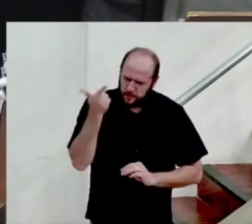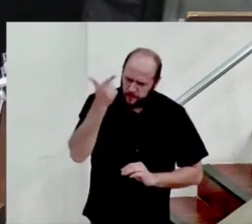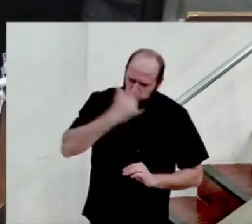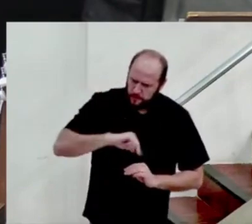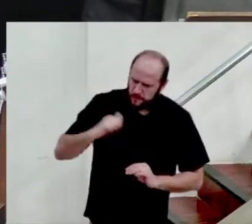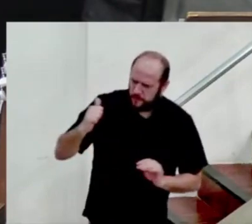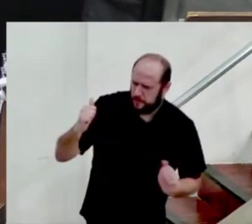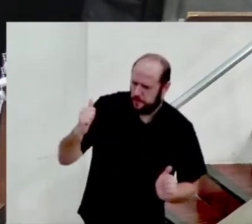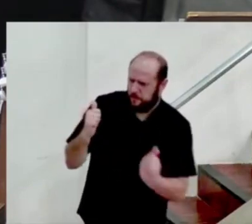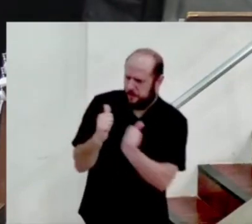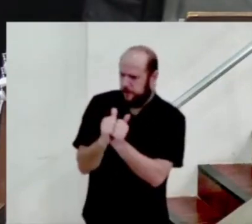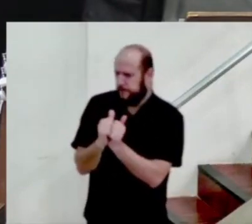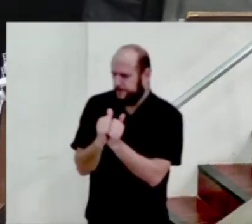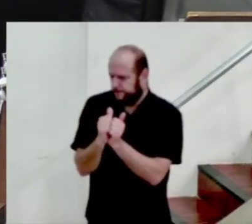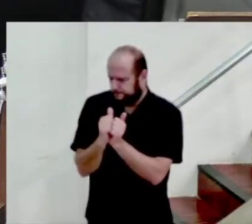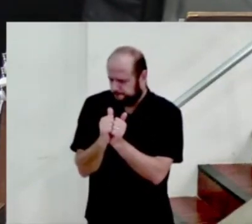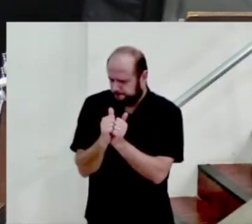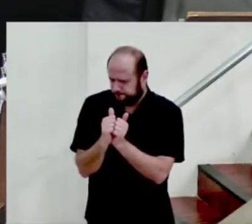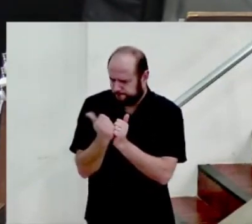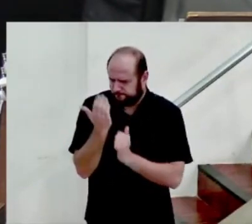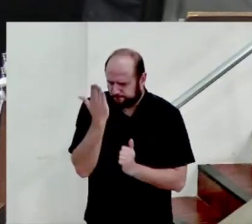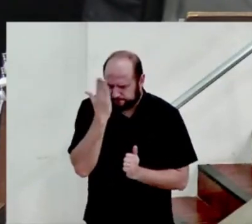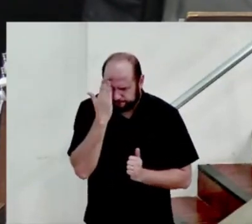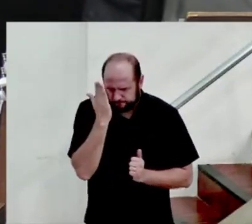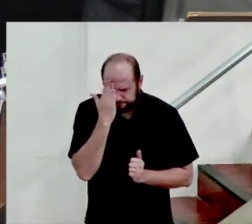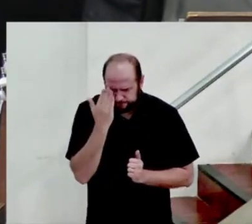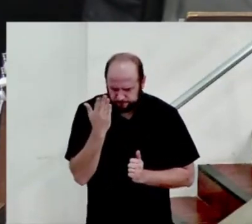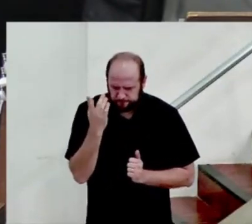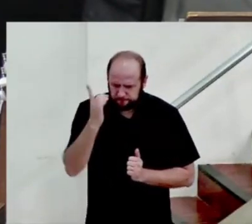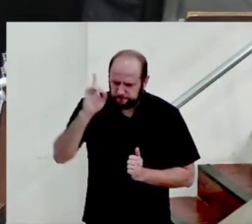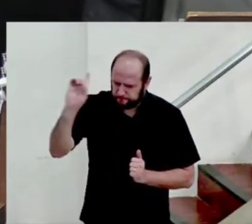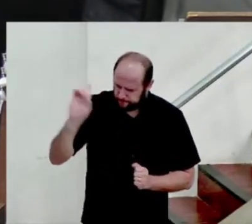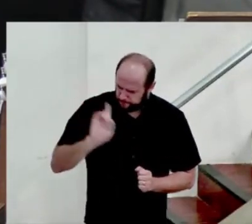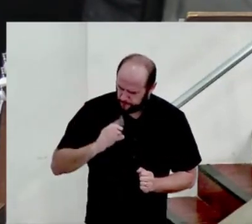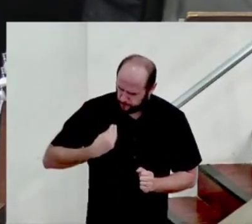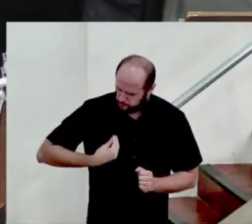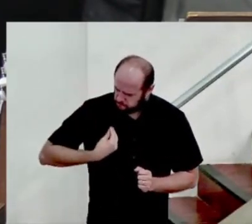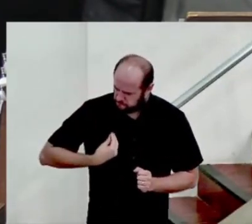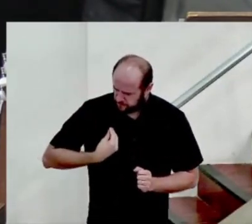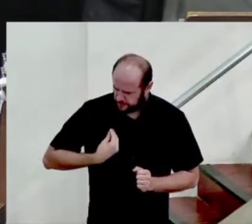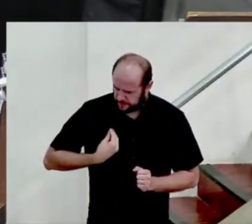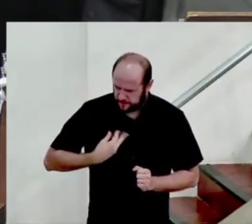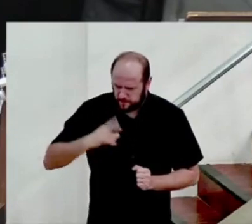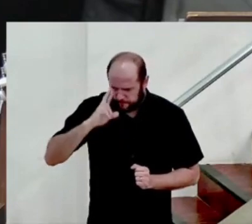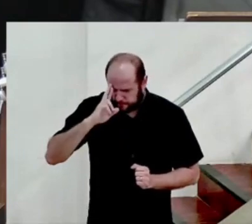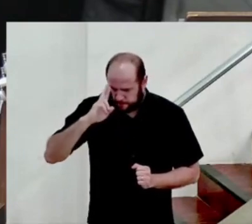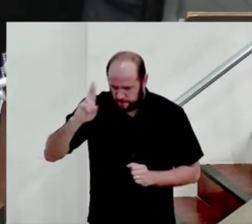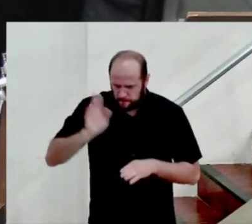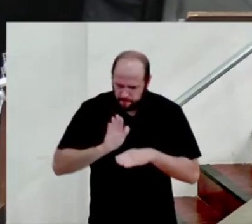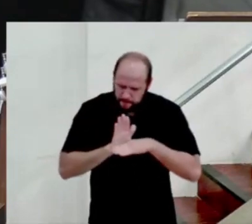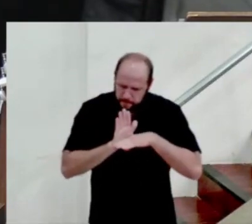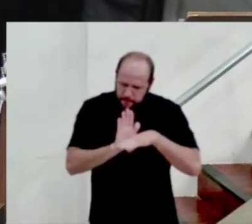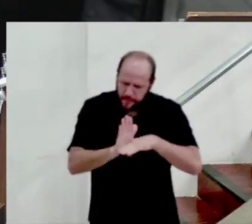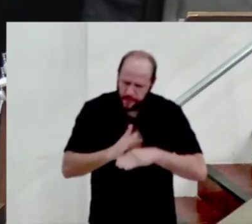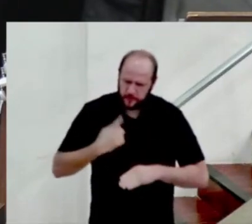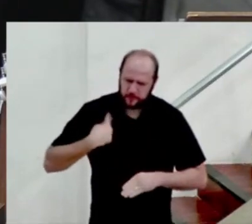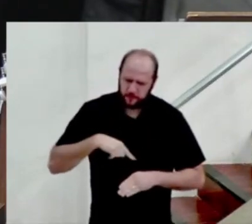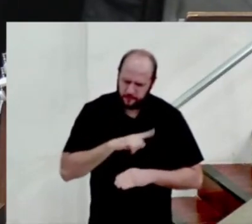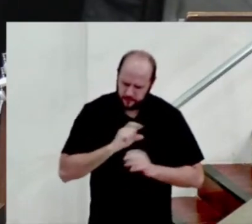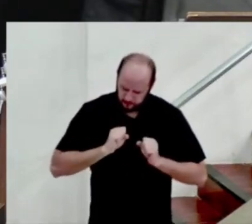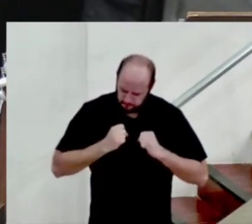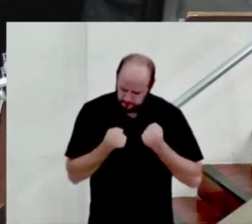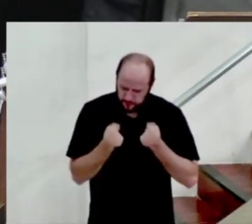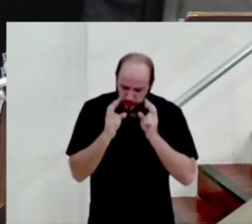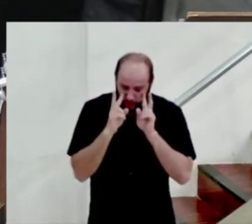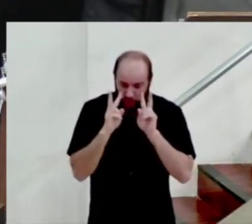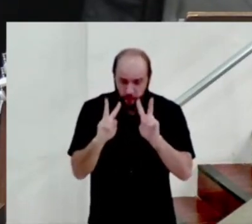Ti, sabendo que, habitando em nossas vidas, o Senhor também capacita-nos a ouvir a